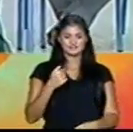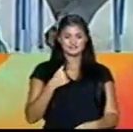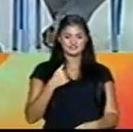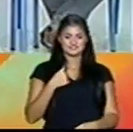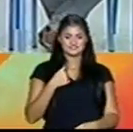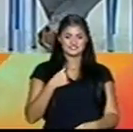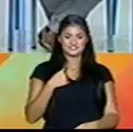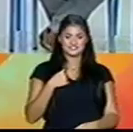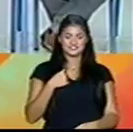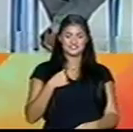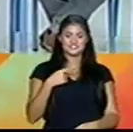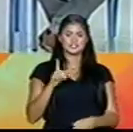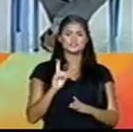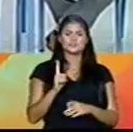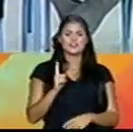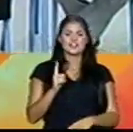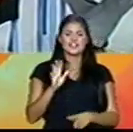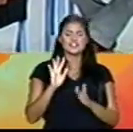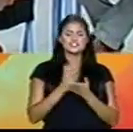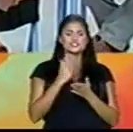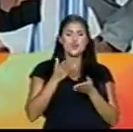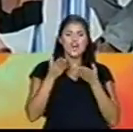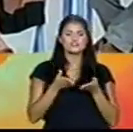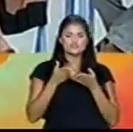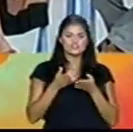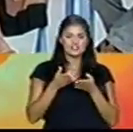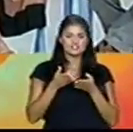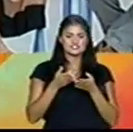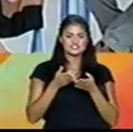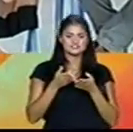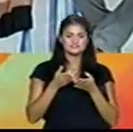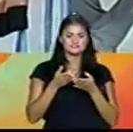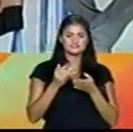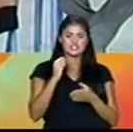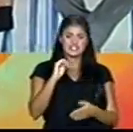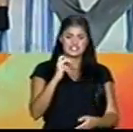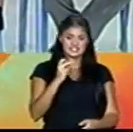e ando. Só para ajudares a Isabel tá só a arrumar as panquecas. Pronto, a Isabel vai me